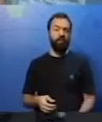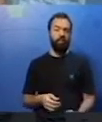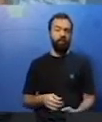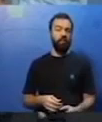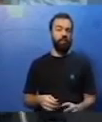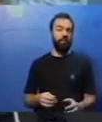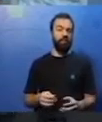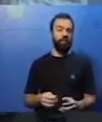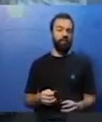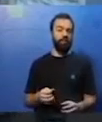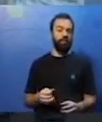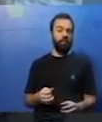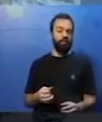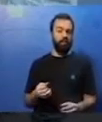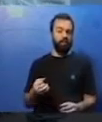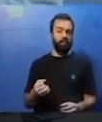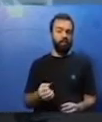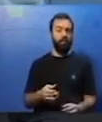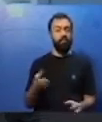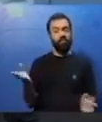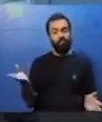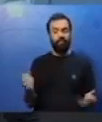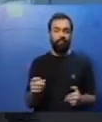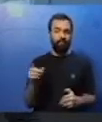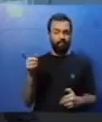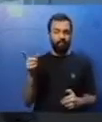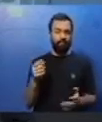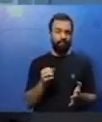frações equivalentes. Ah, tem mais uma parte aqui, ó.